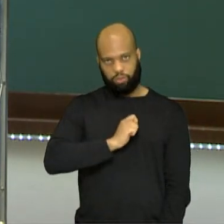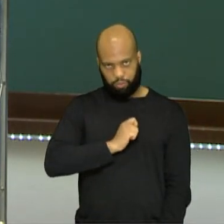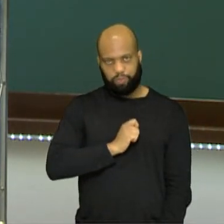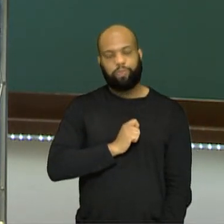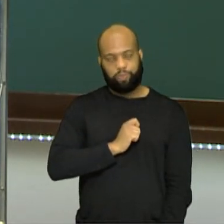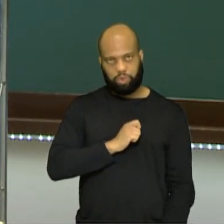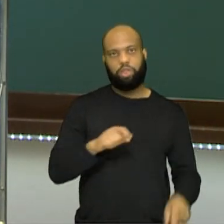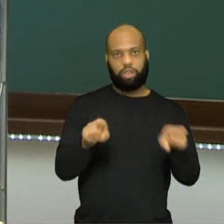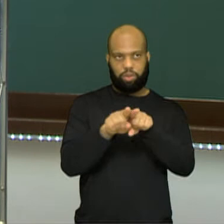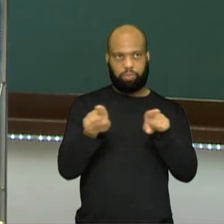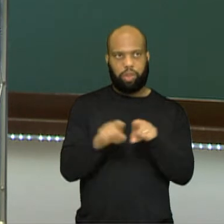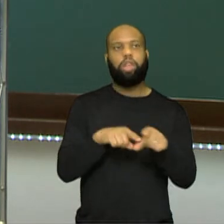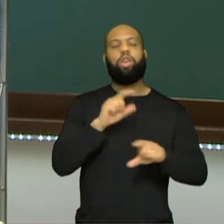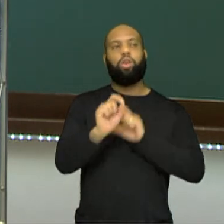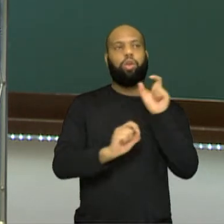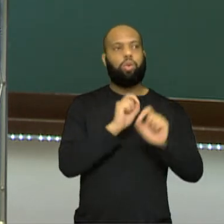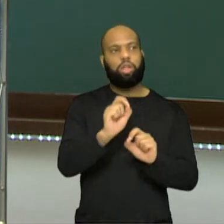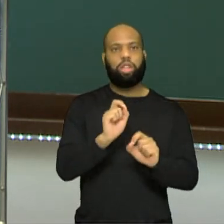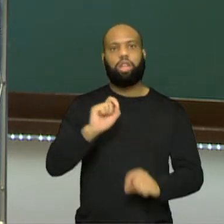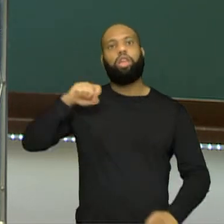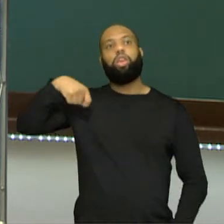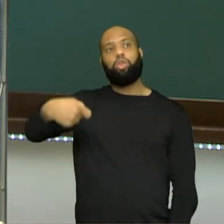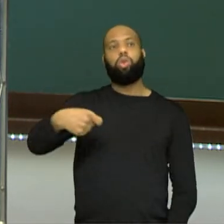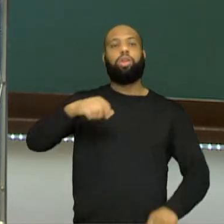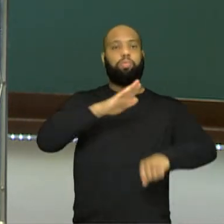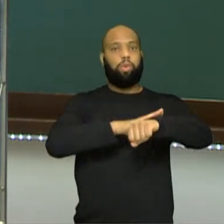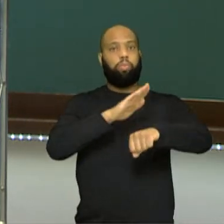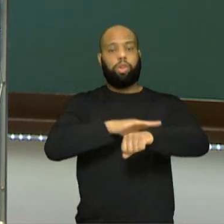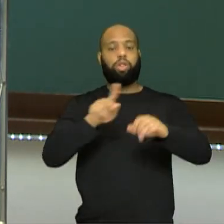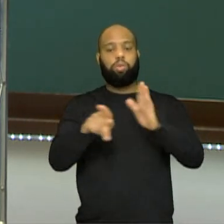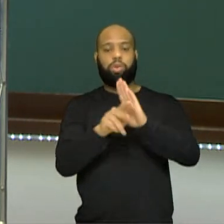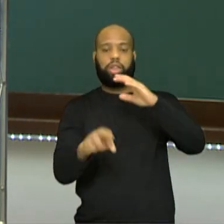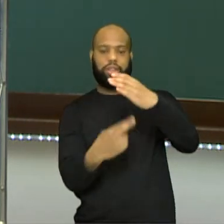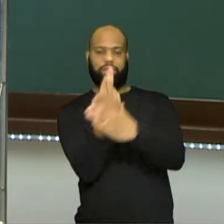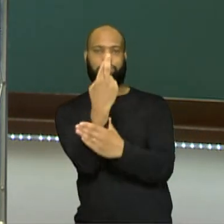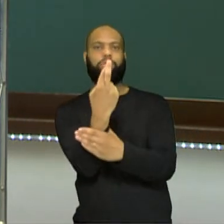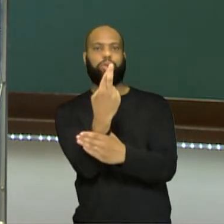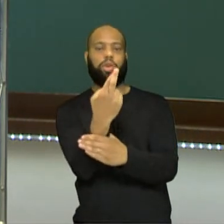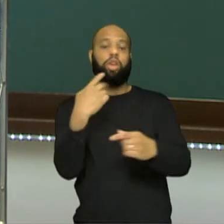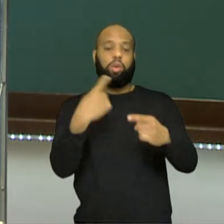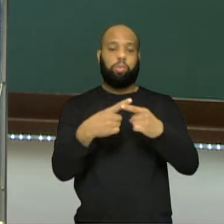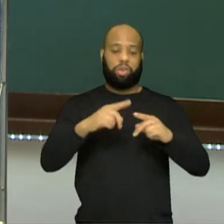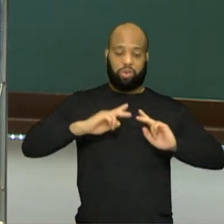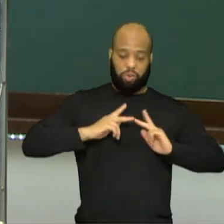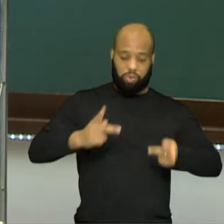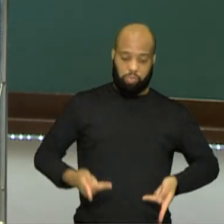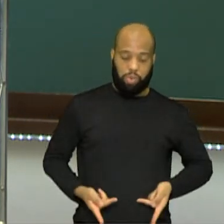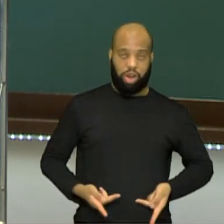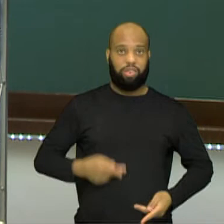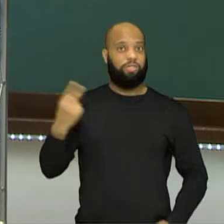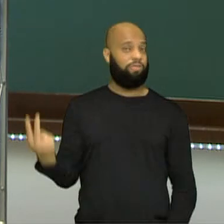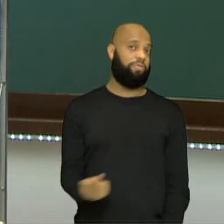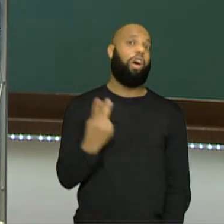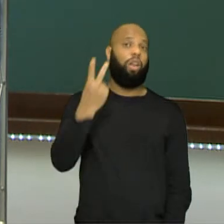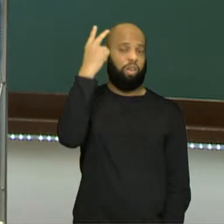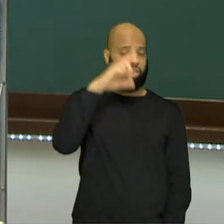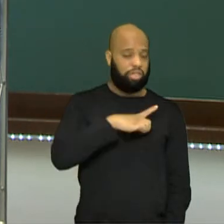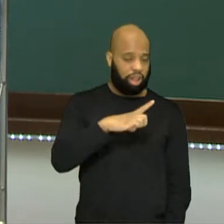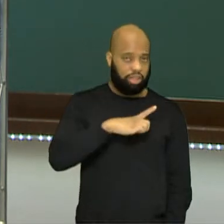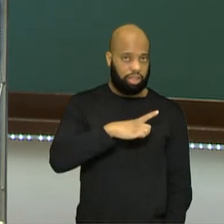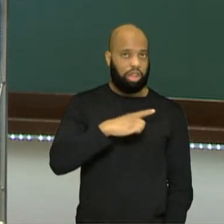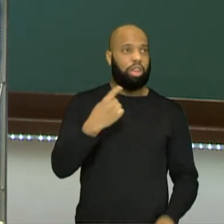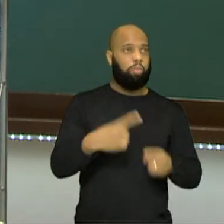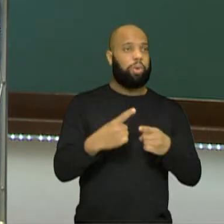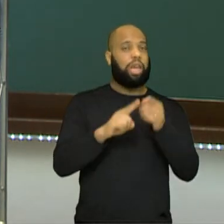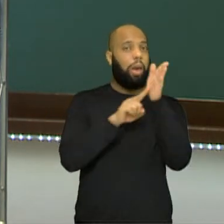que nós falamos a respeito desse momento do Renascimento em que o ser humano está sendo valorizado, no sentido da